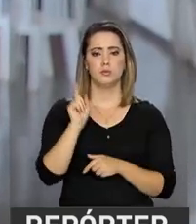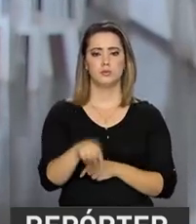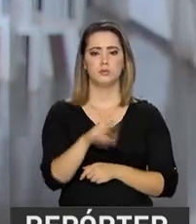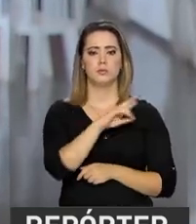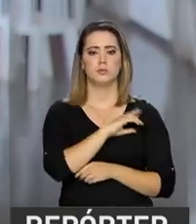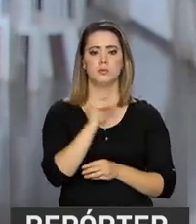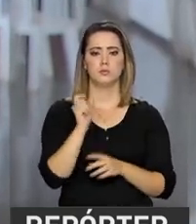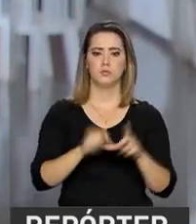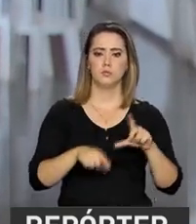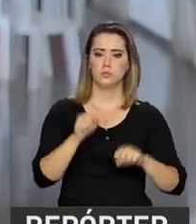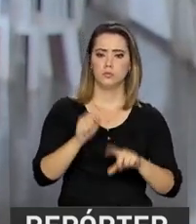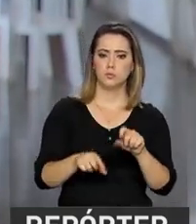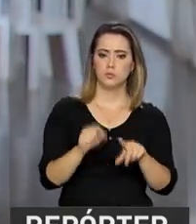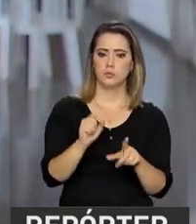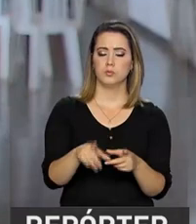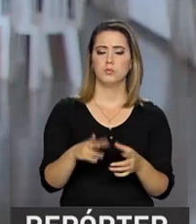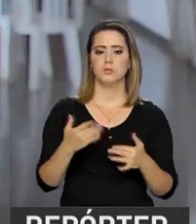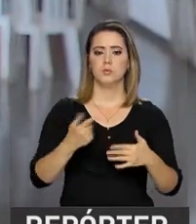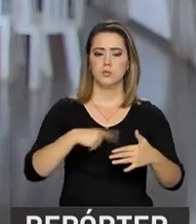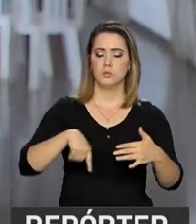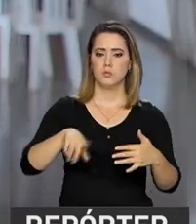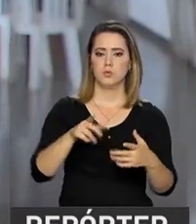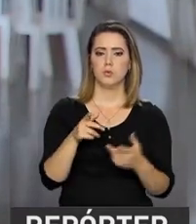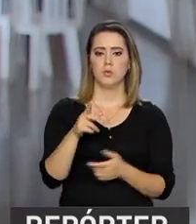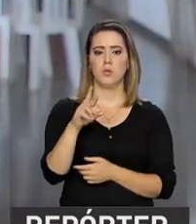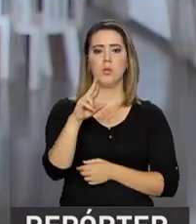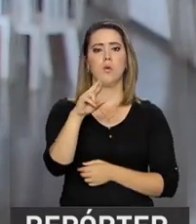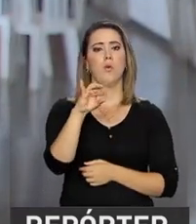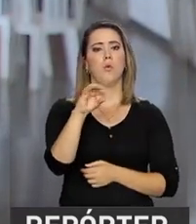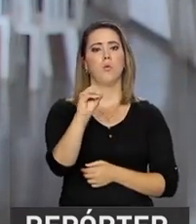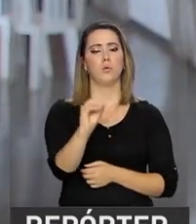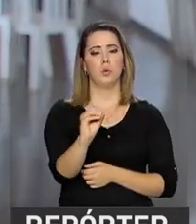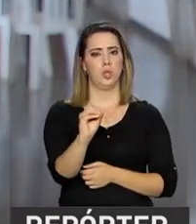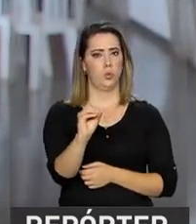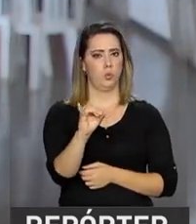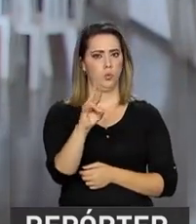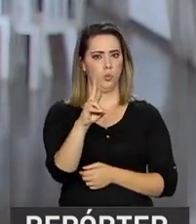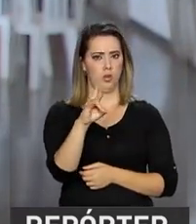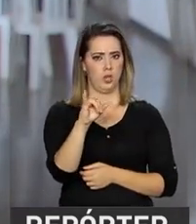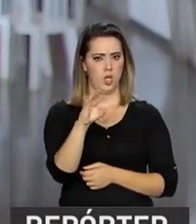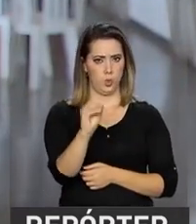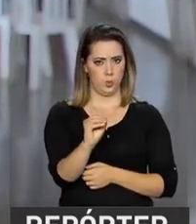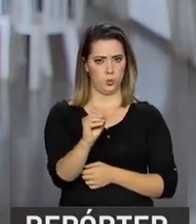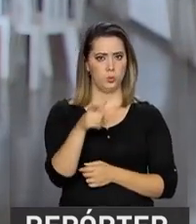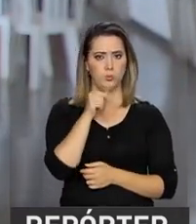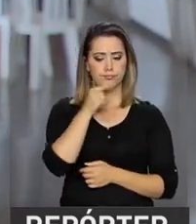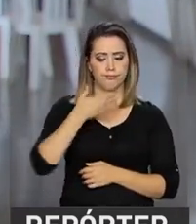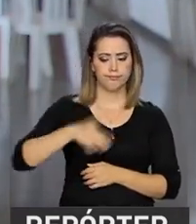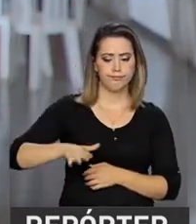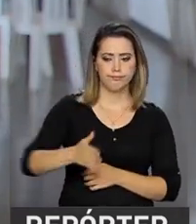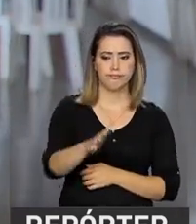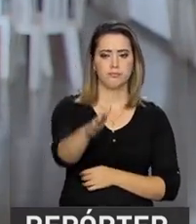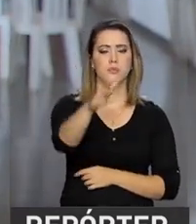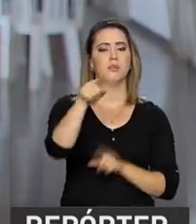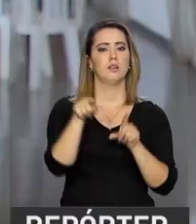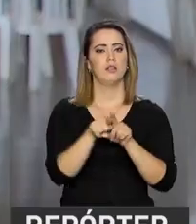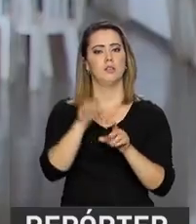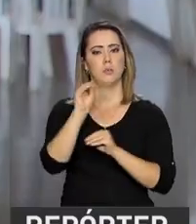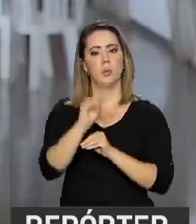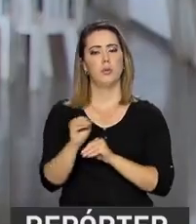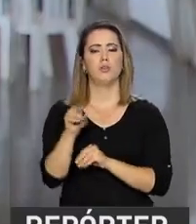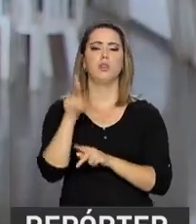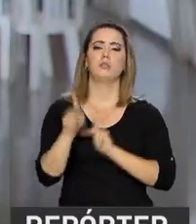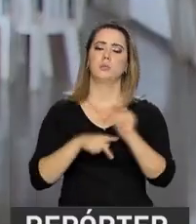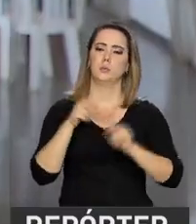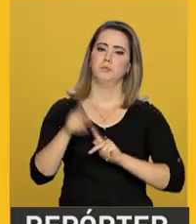recuperação da bacia na parte ambiental e também no que diz respeito aos cuidados com as populações